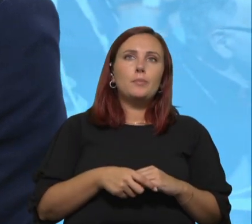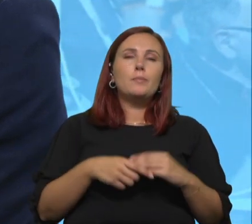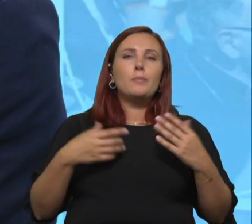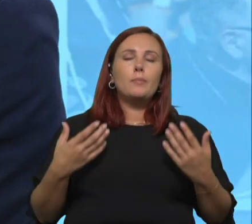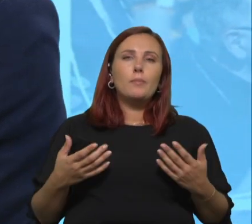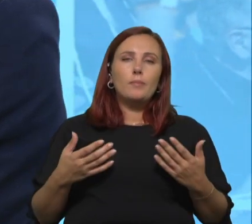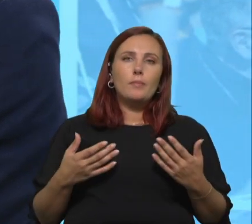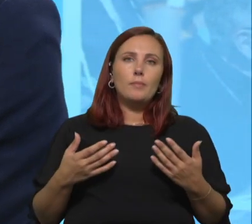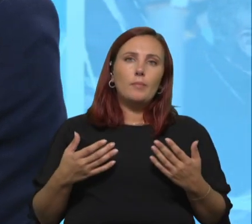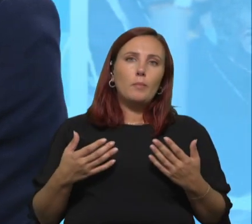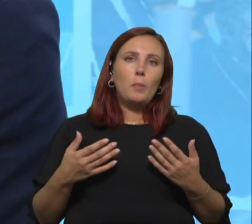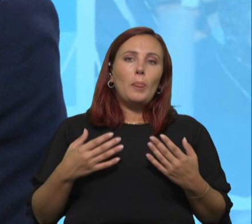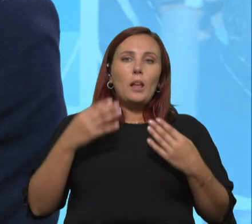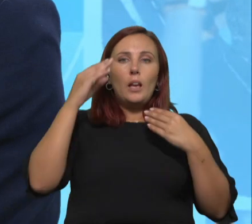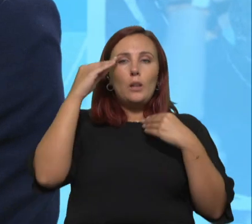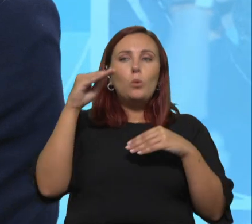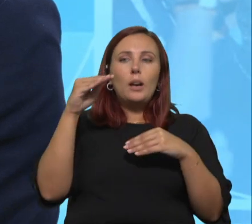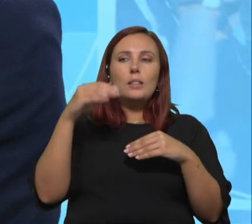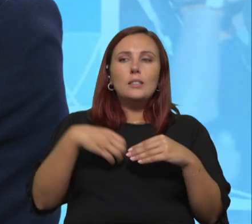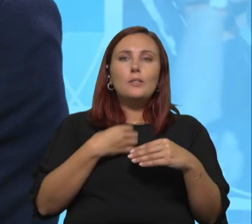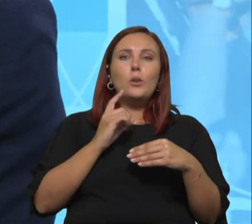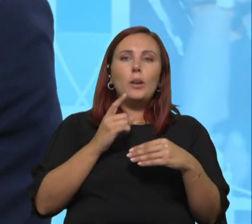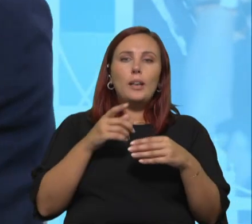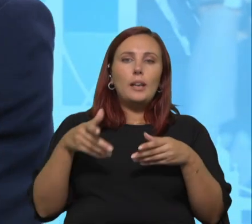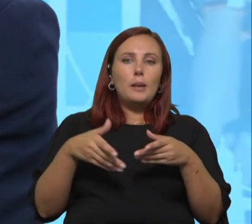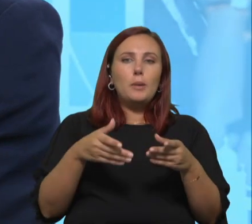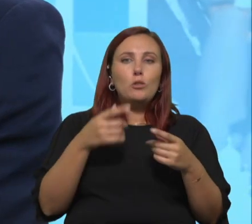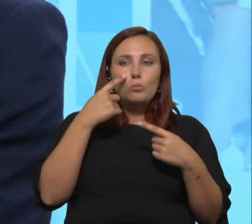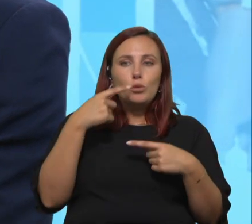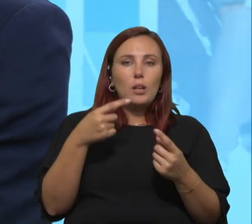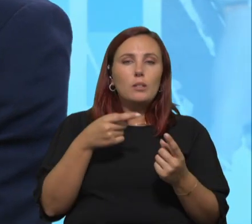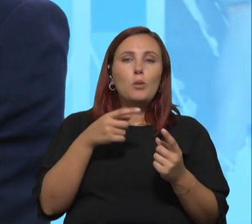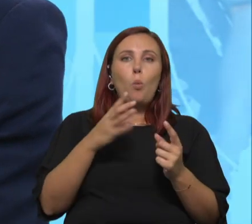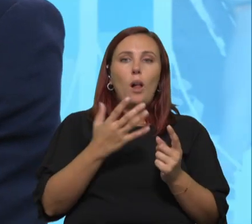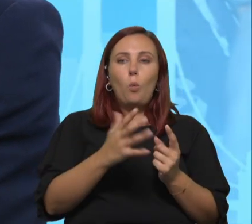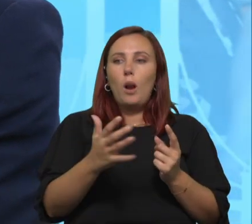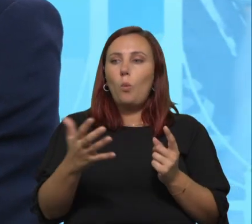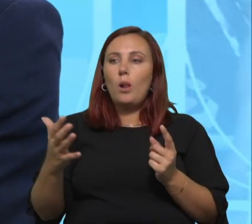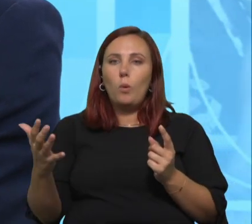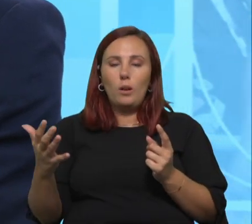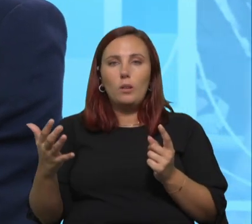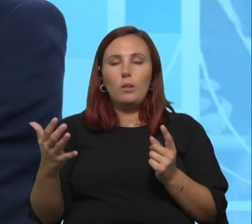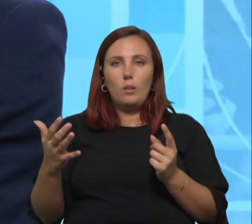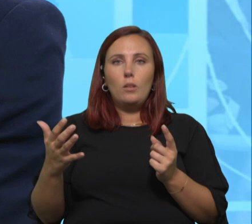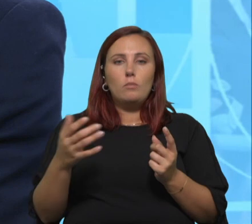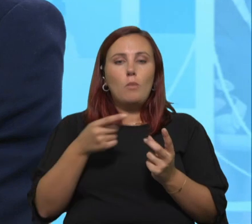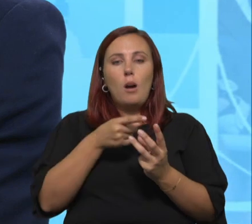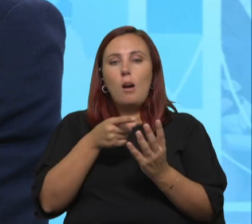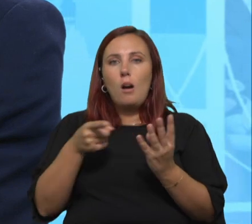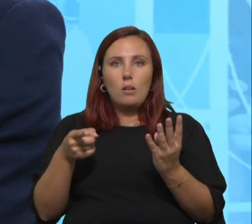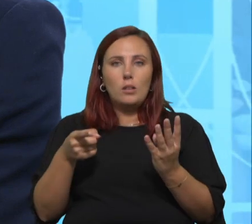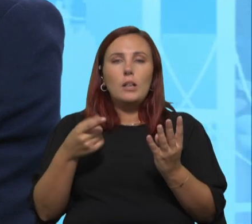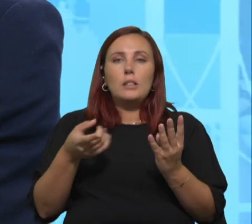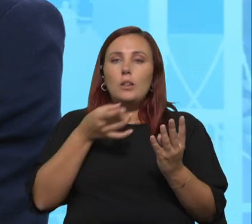o que é que educar é abrir caminhos, não é? É apontar caminhos, não pode ser informar. E, portanto, o que nós precisamos de fazer é permitir que os nossos alunos